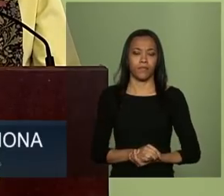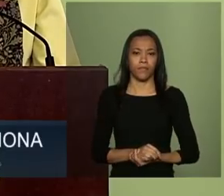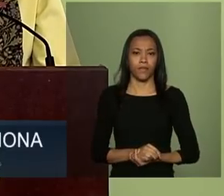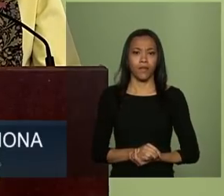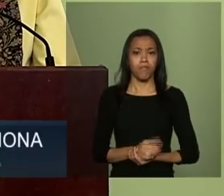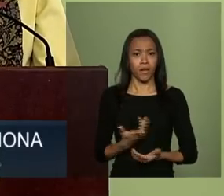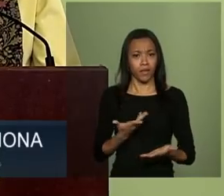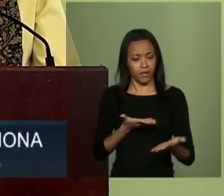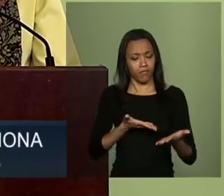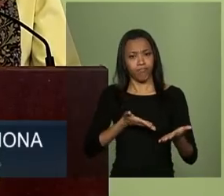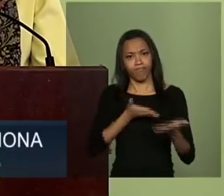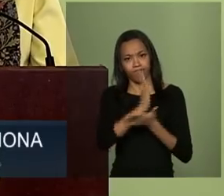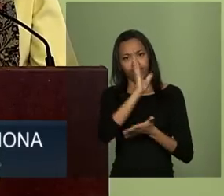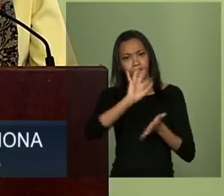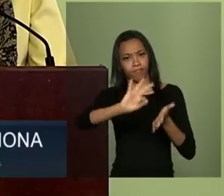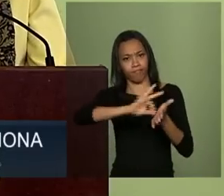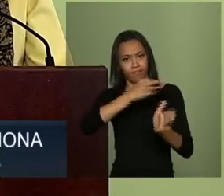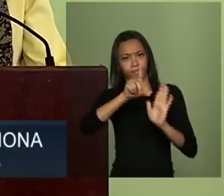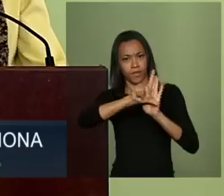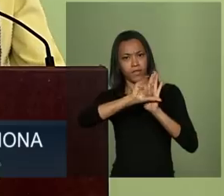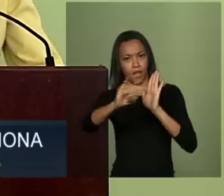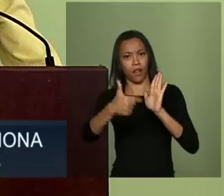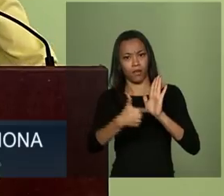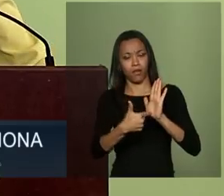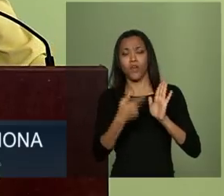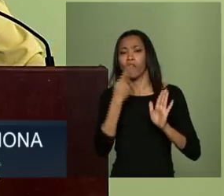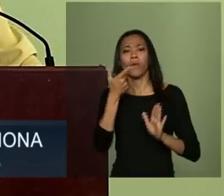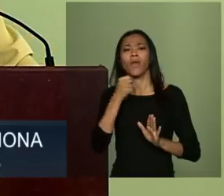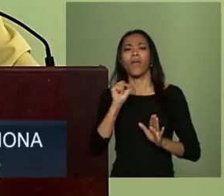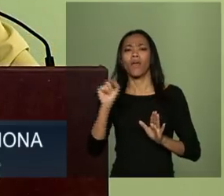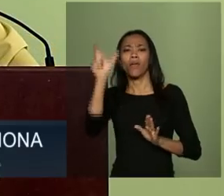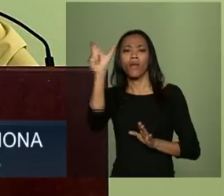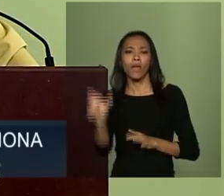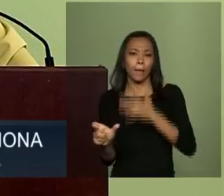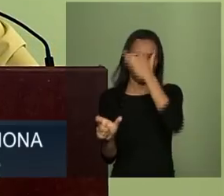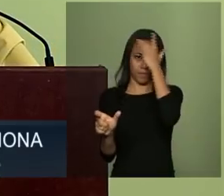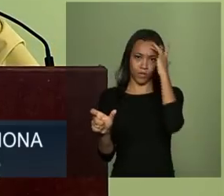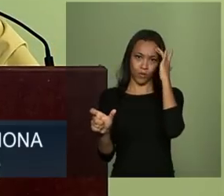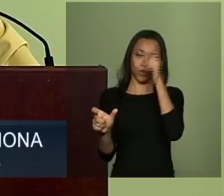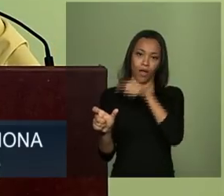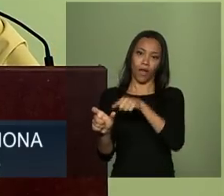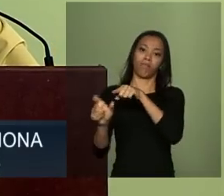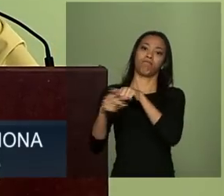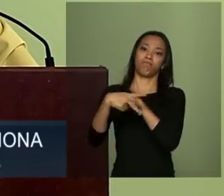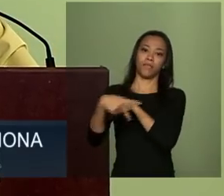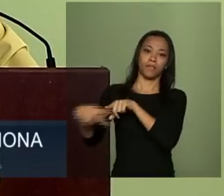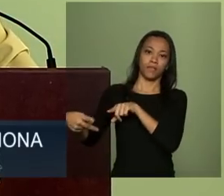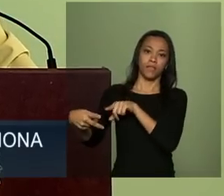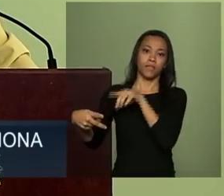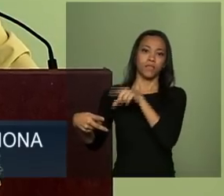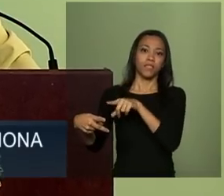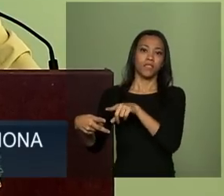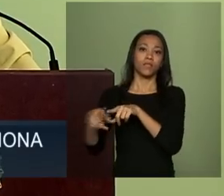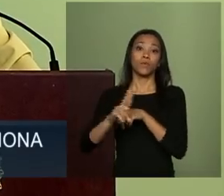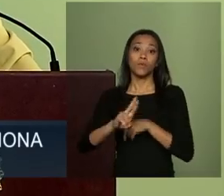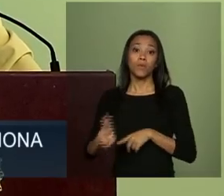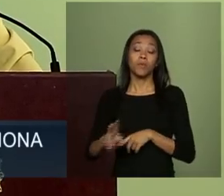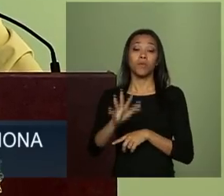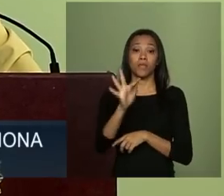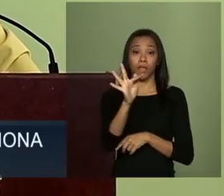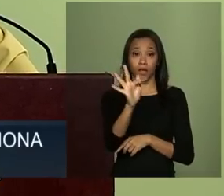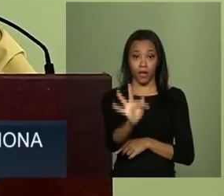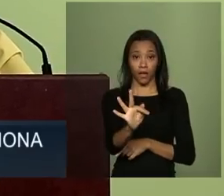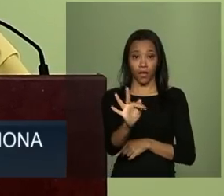pela aprovação dessa lei, pelo envio dessa lei. Me refiro ao presidente da FebraFarma,